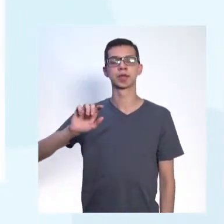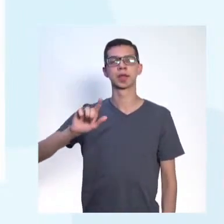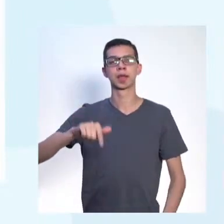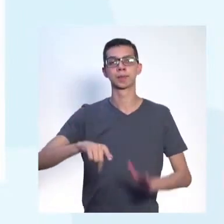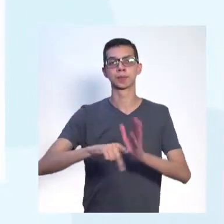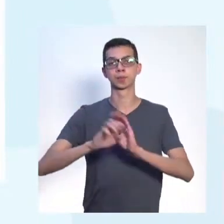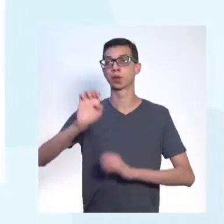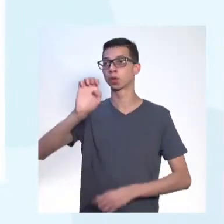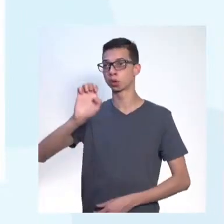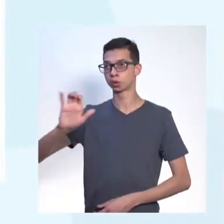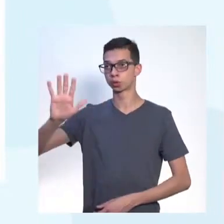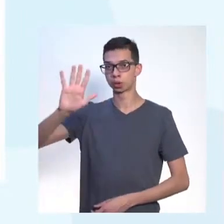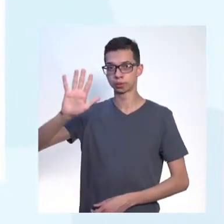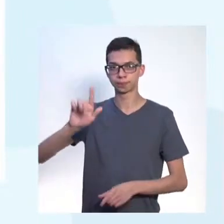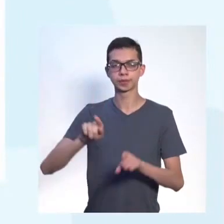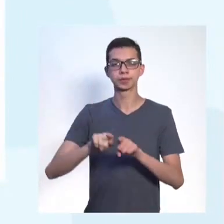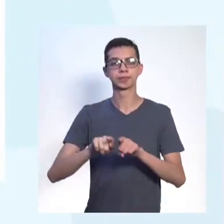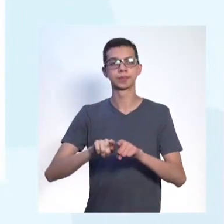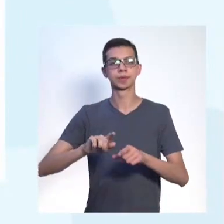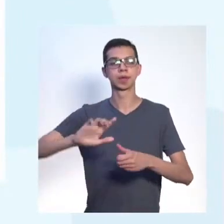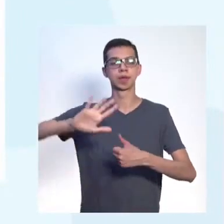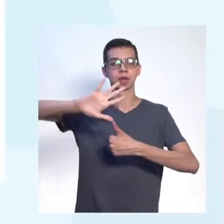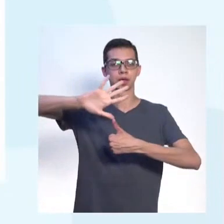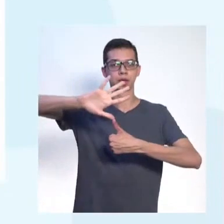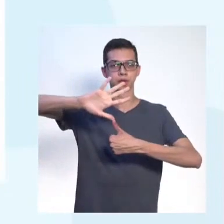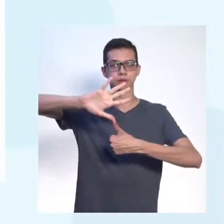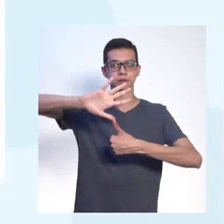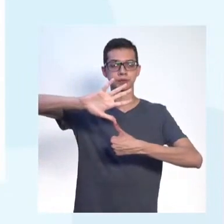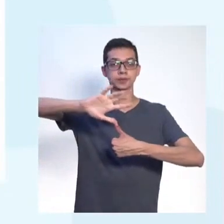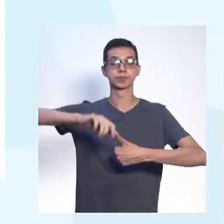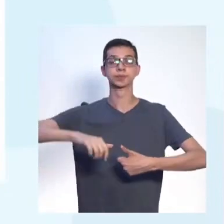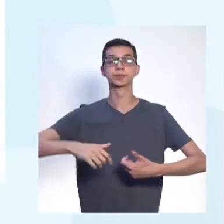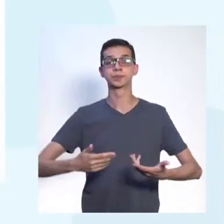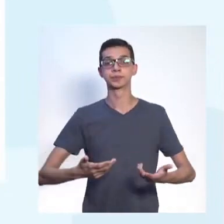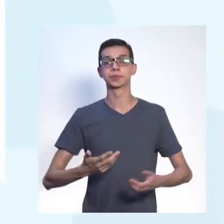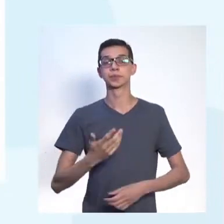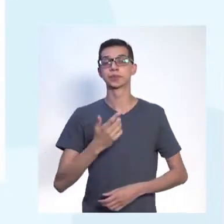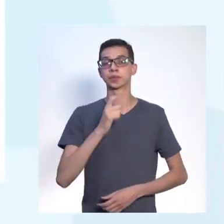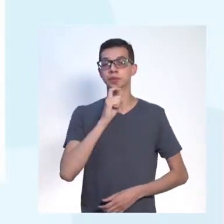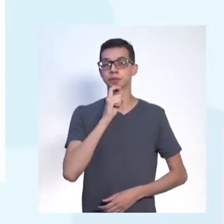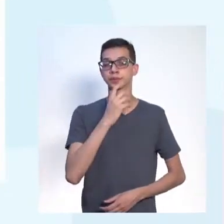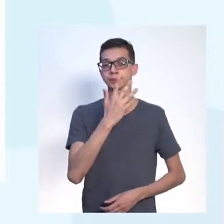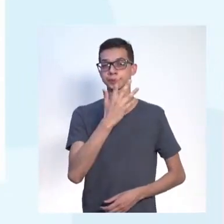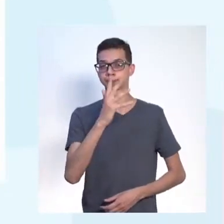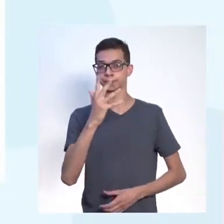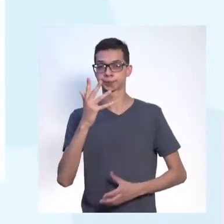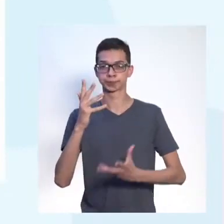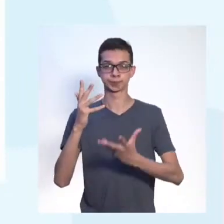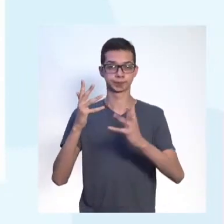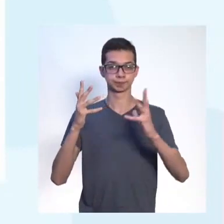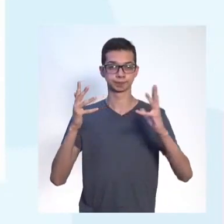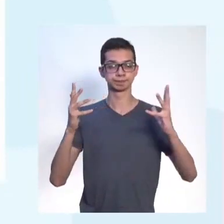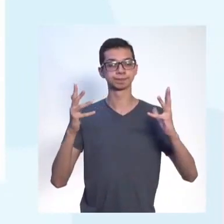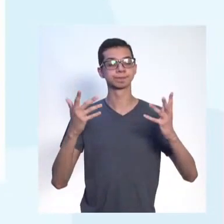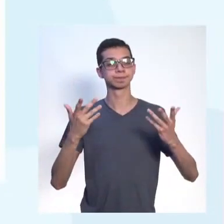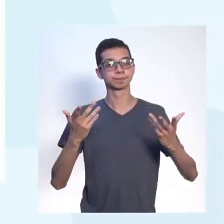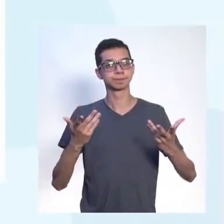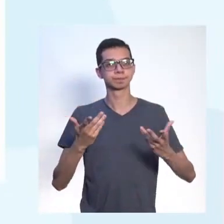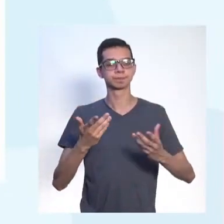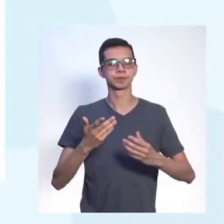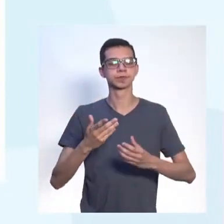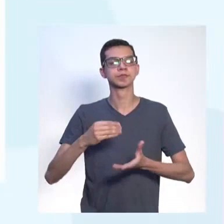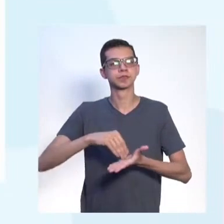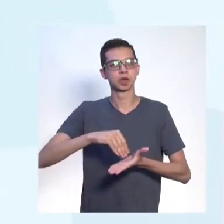europeu, da América do Norte, que exigem aí muito, né, do meio ambiente aqui do planeta, perfeito? Na